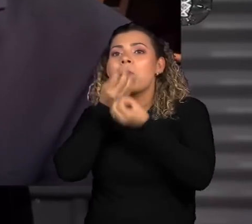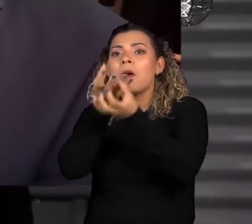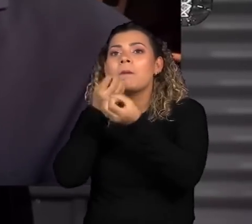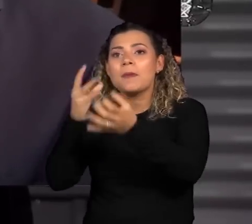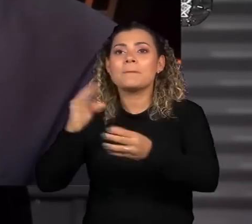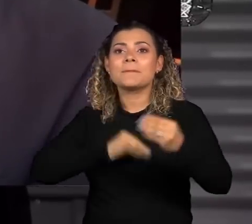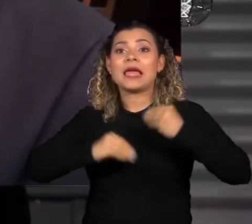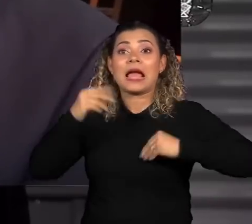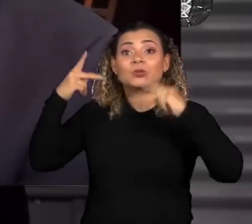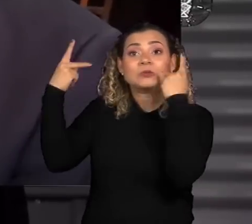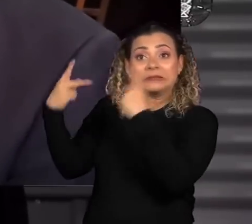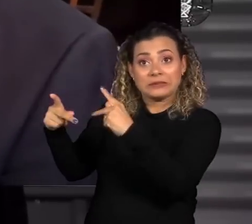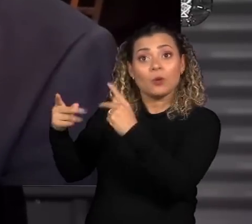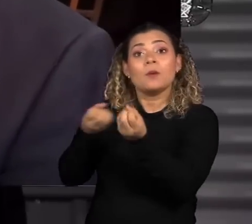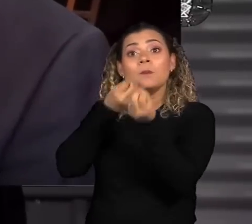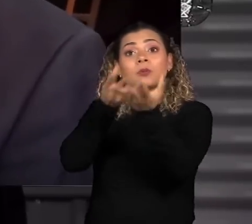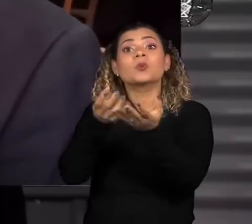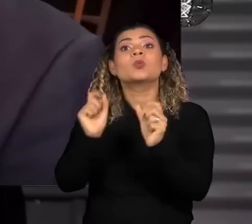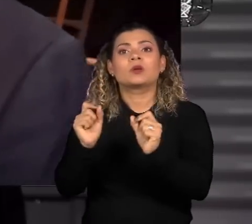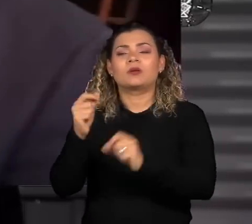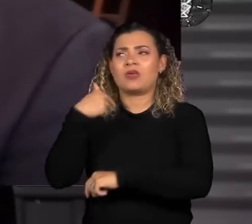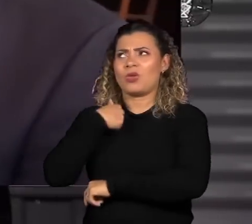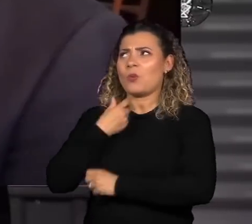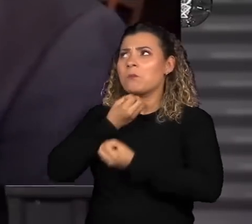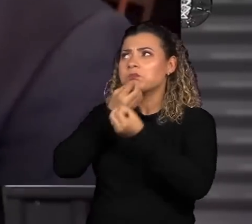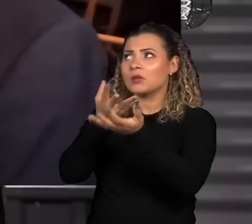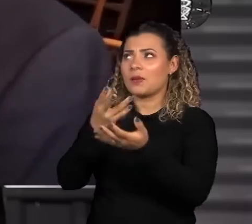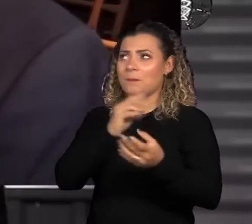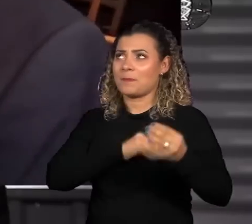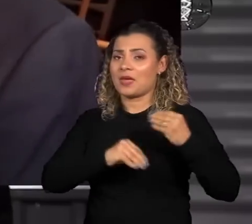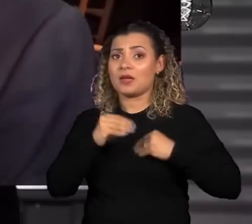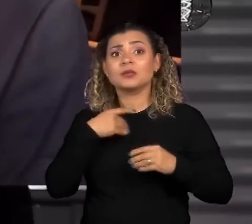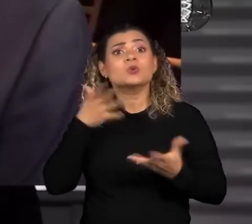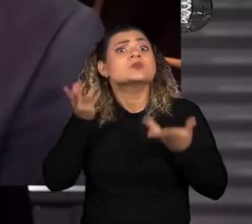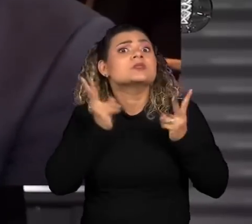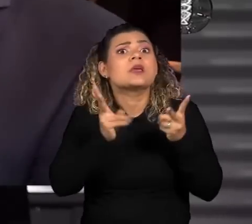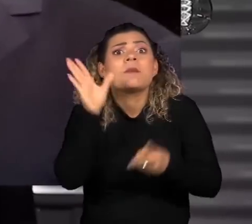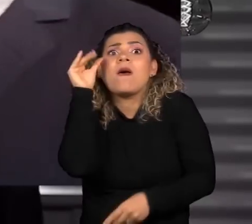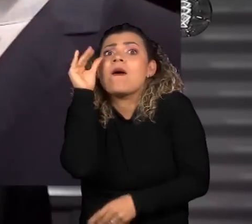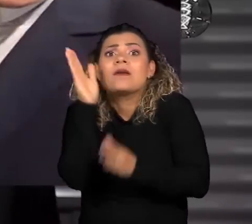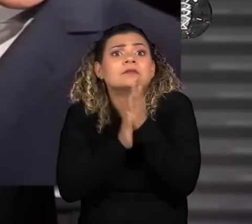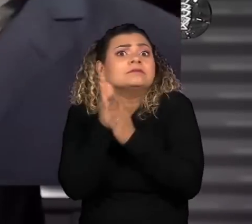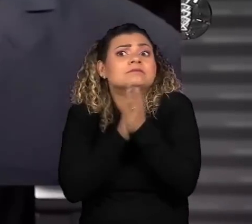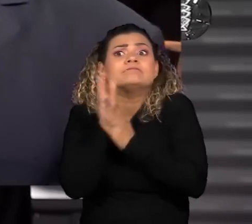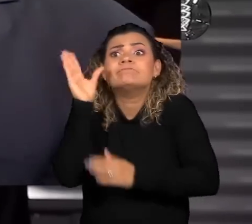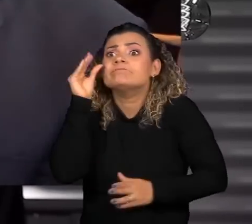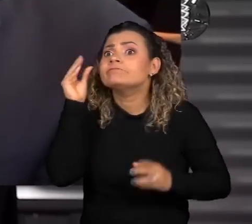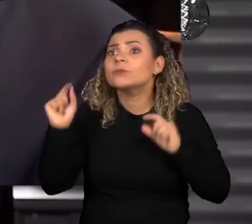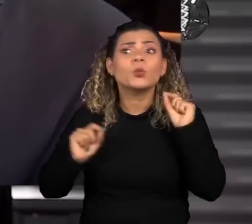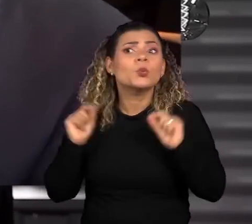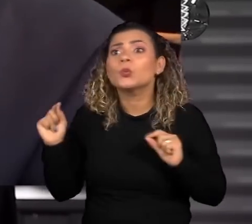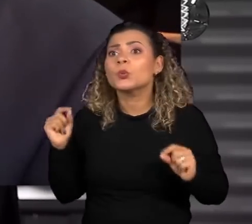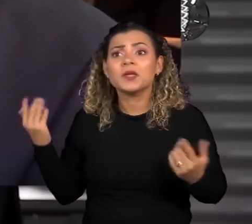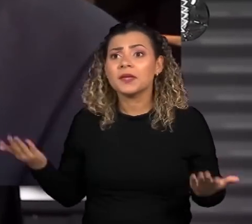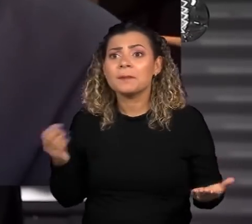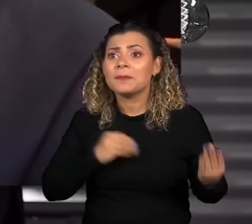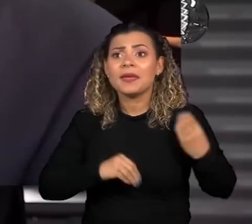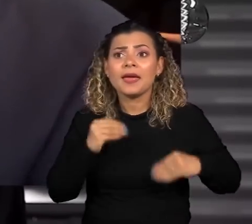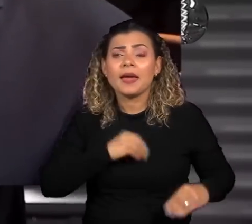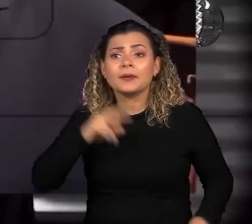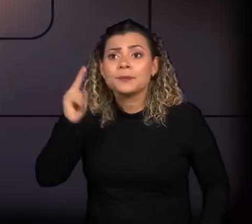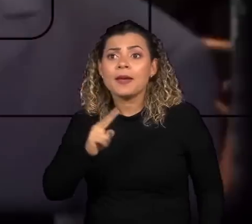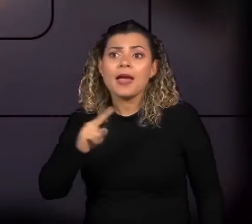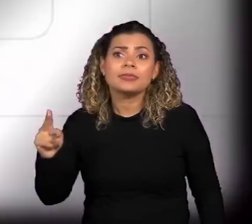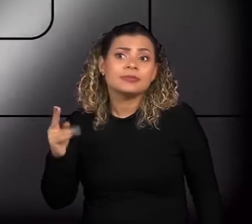aqui para mim. Que eu confesse um pecado? Eu sempre tive do outro lado, padre, confessando. Olha,